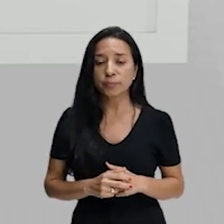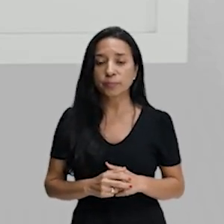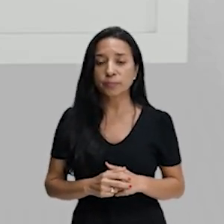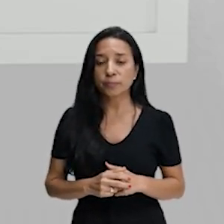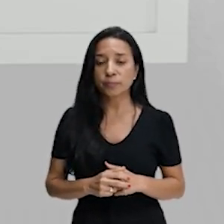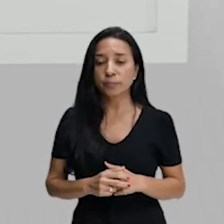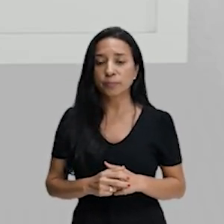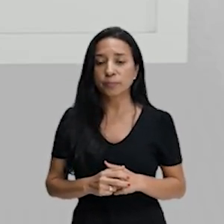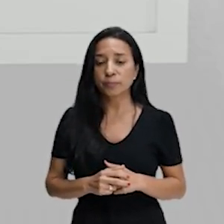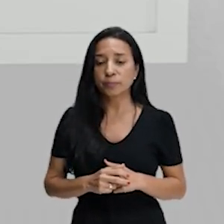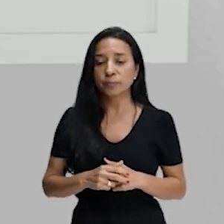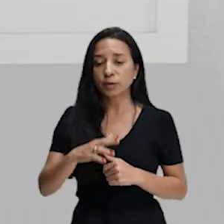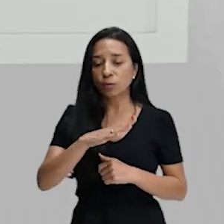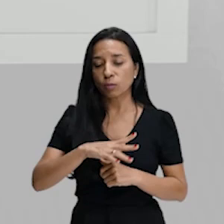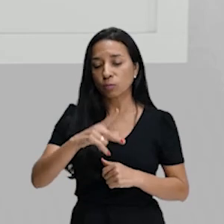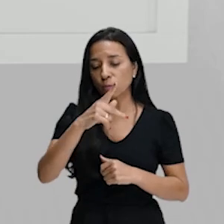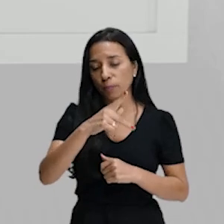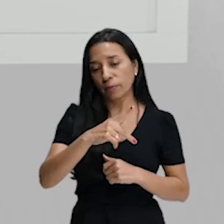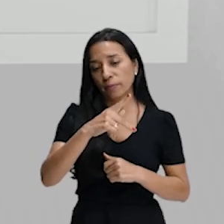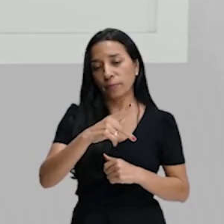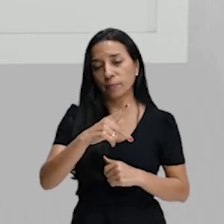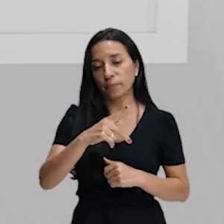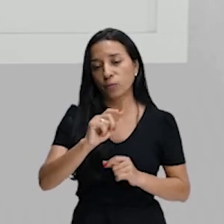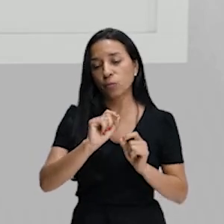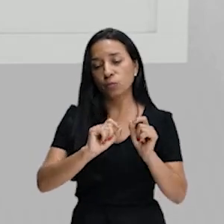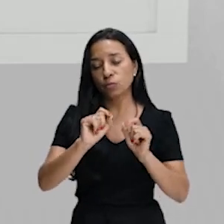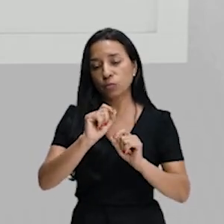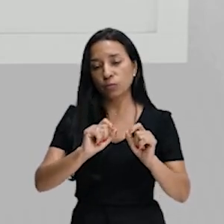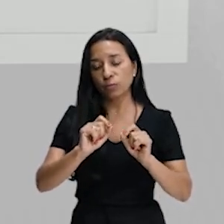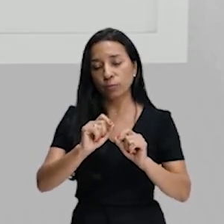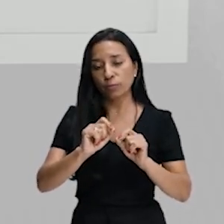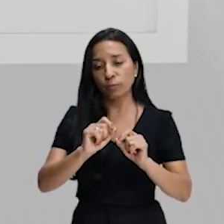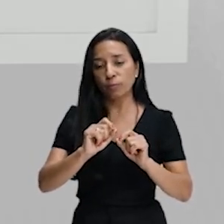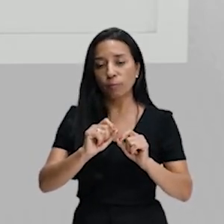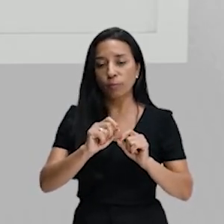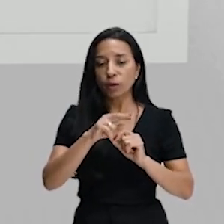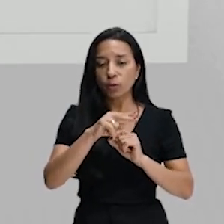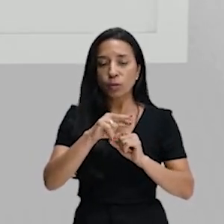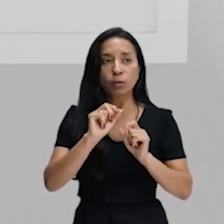campo no ponto P vai ser igual ao quê? Vai ser igual